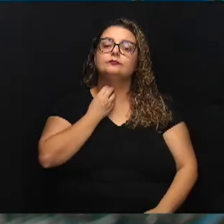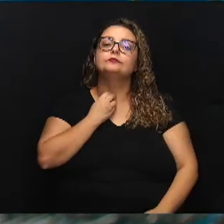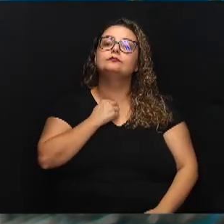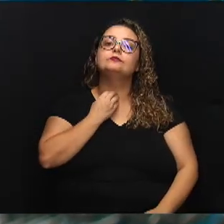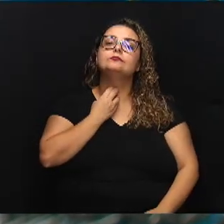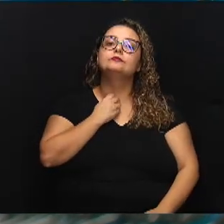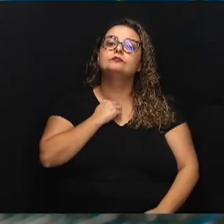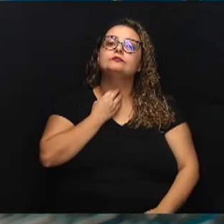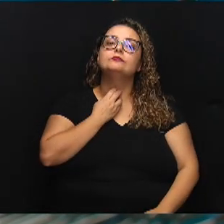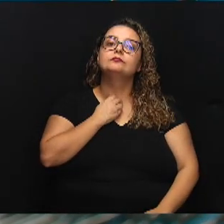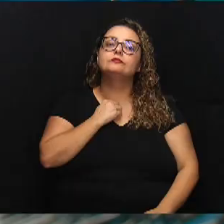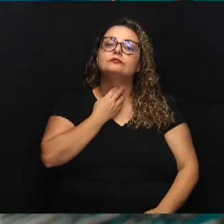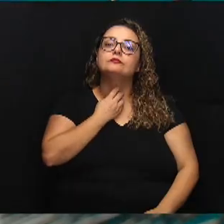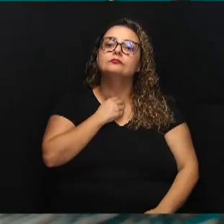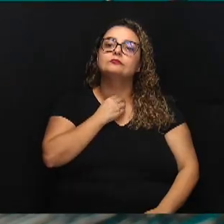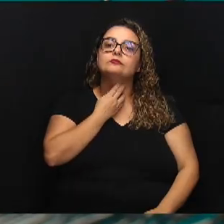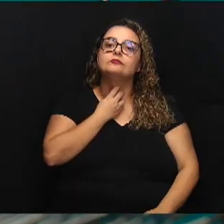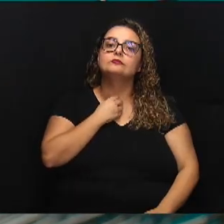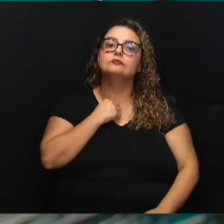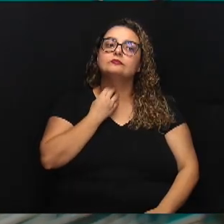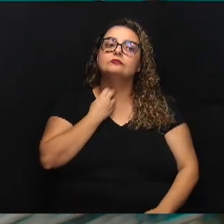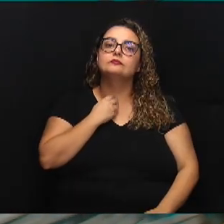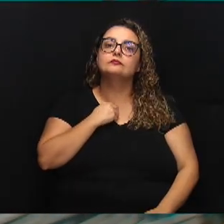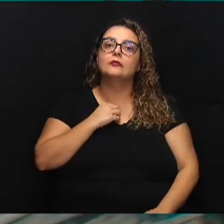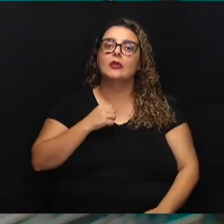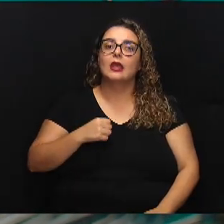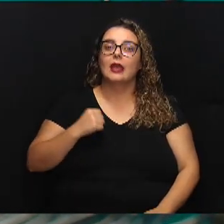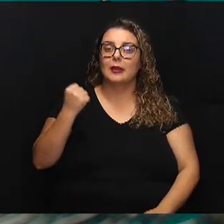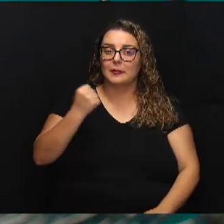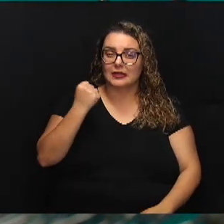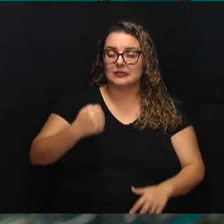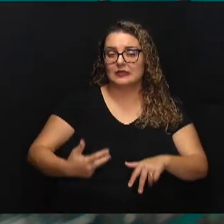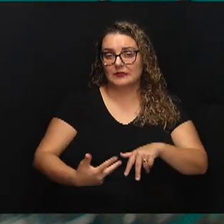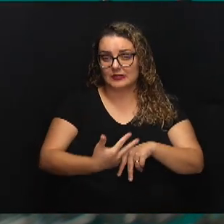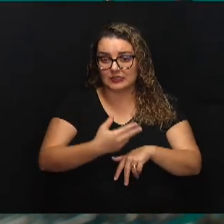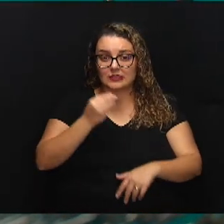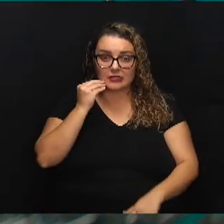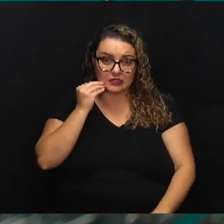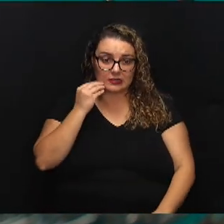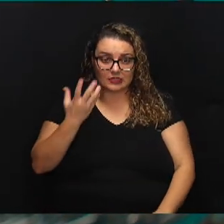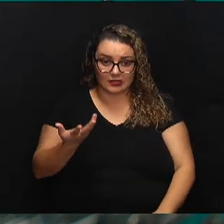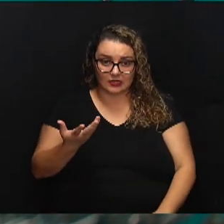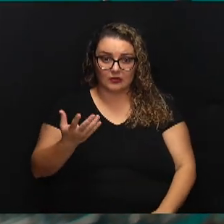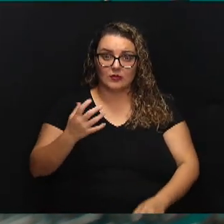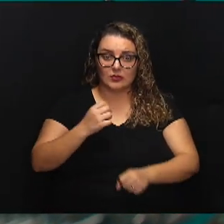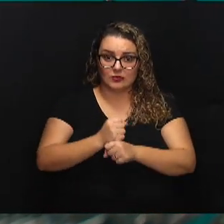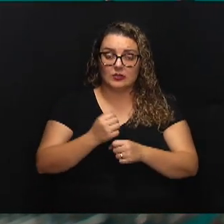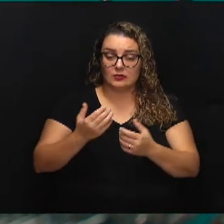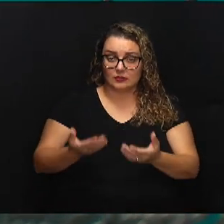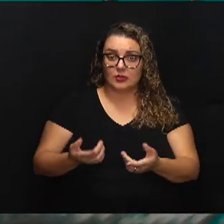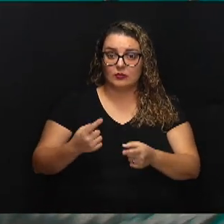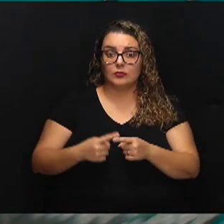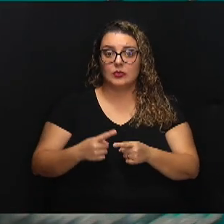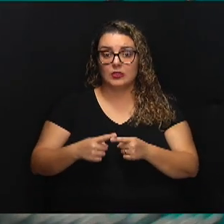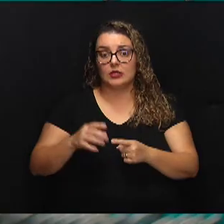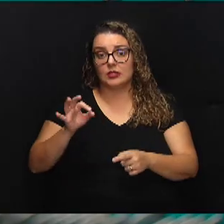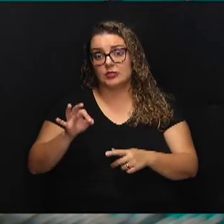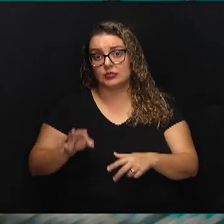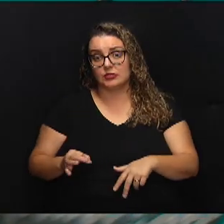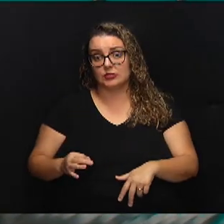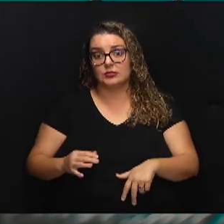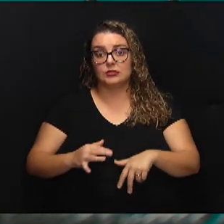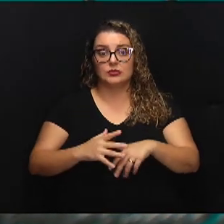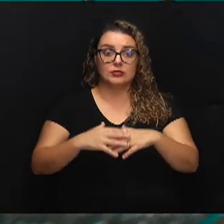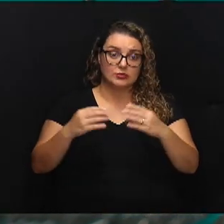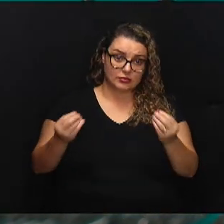tende a ser muito mais agressivo do ponto de vista cirúrgico, tentar fazer uma cirurgia completa nesses casos, porque é a chance que a paciente tem de